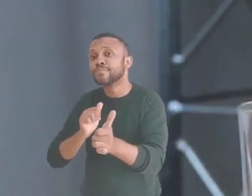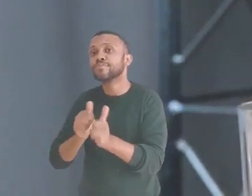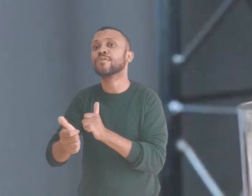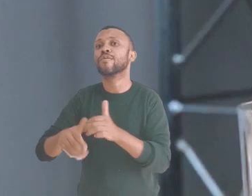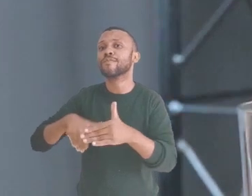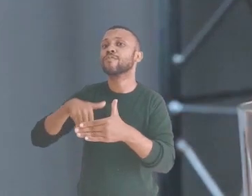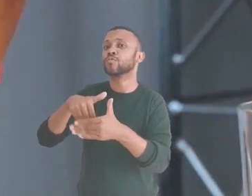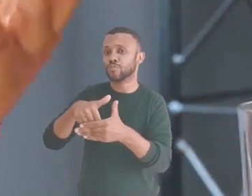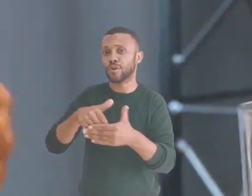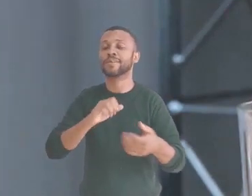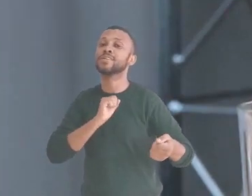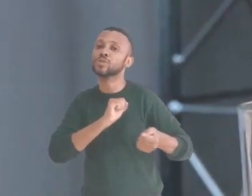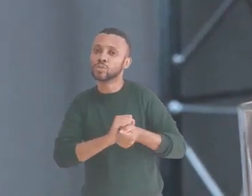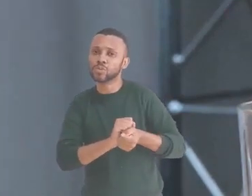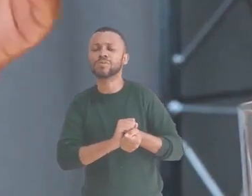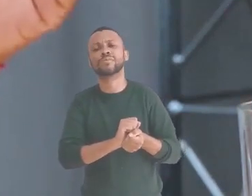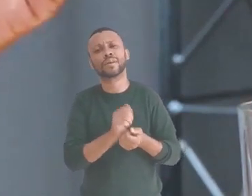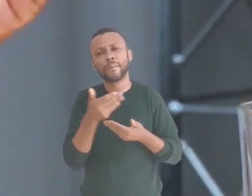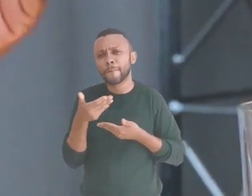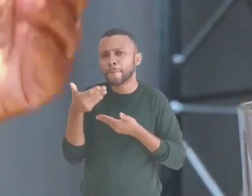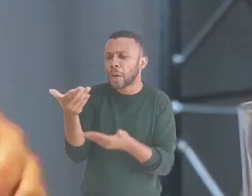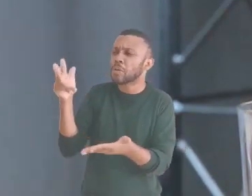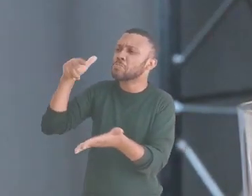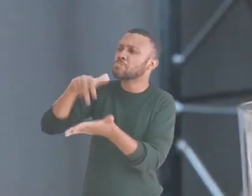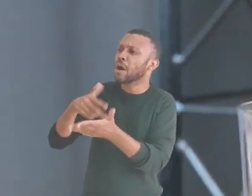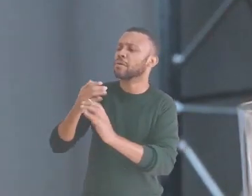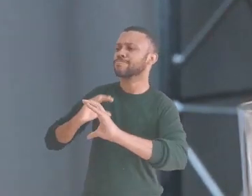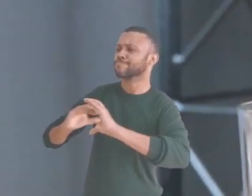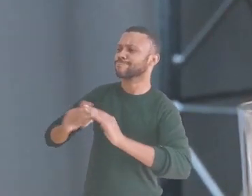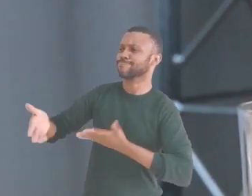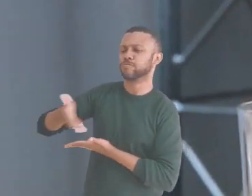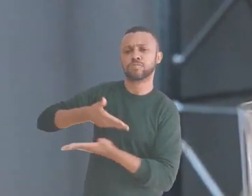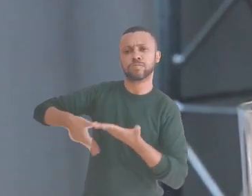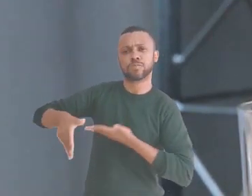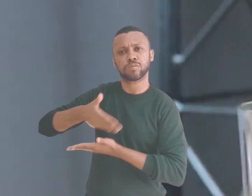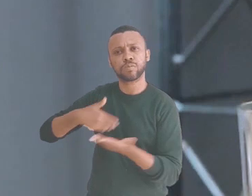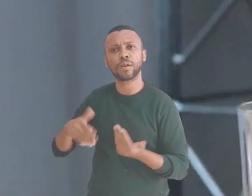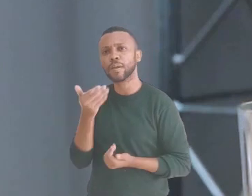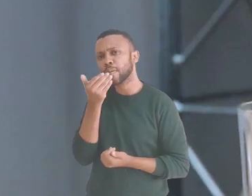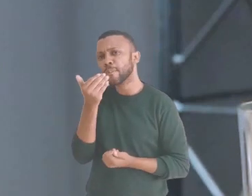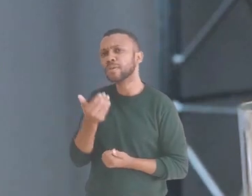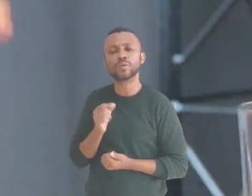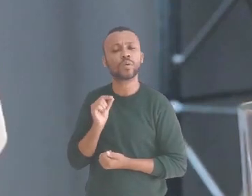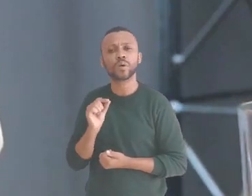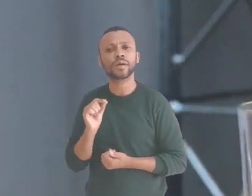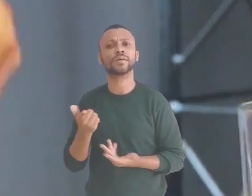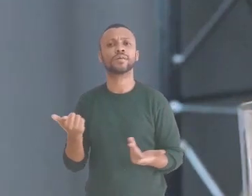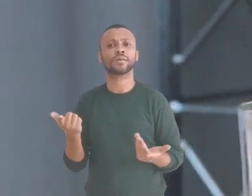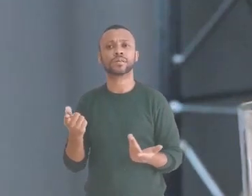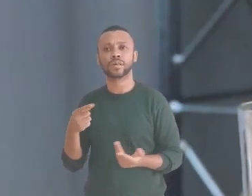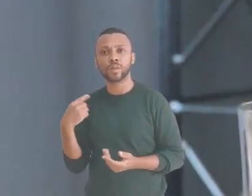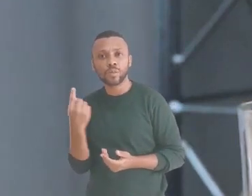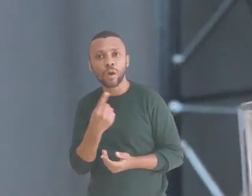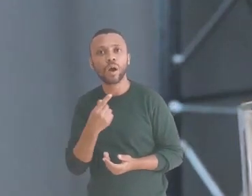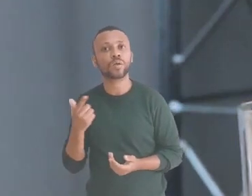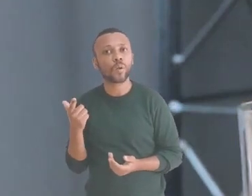foi atendido por mim, muito bem recebido, falante, comunicativo. E ele pediu para ir ao banheiro. E ali eu vi